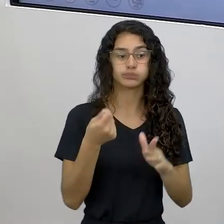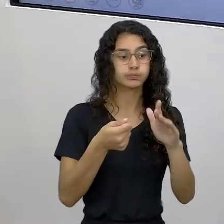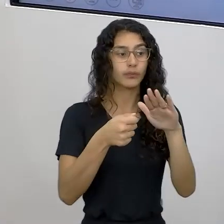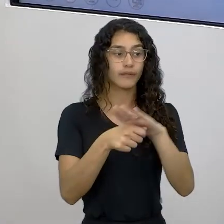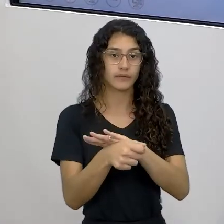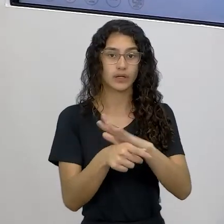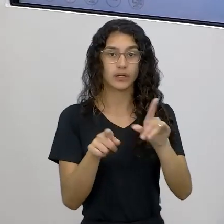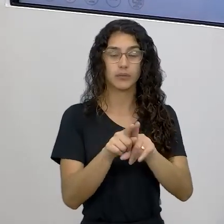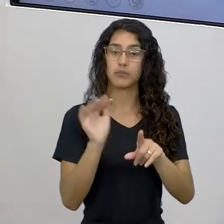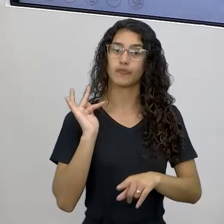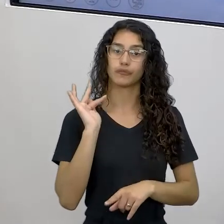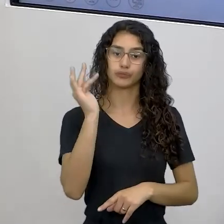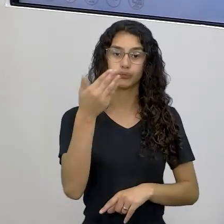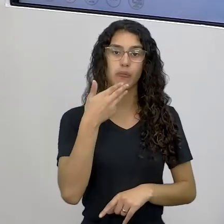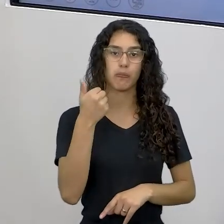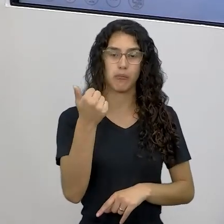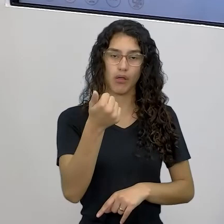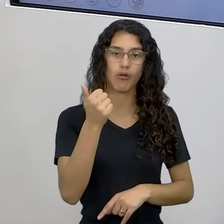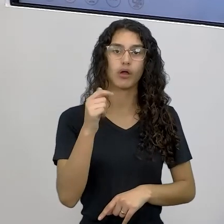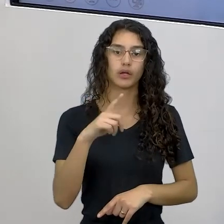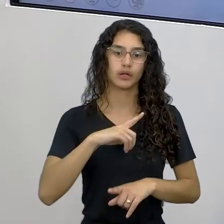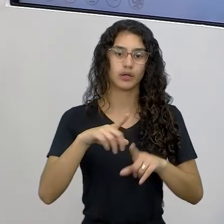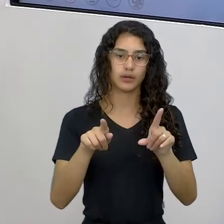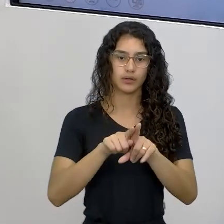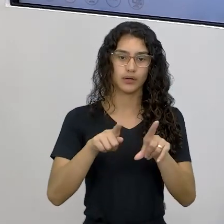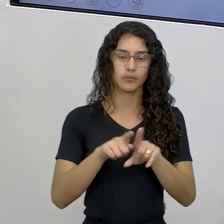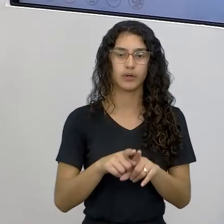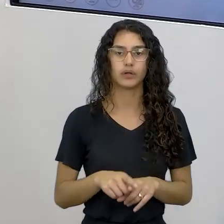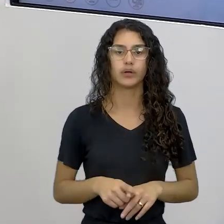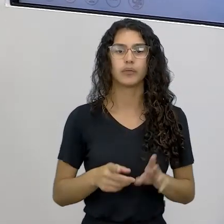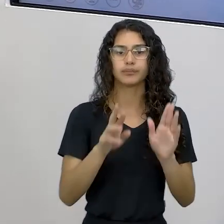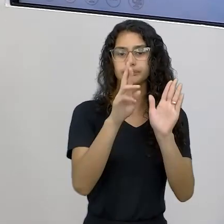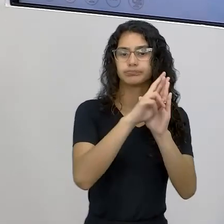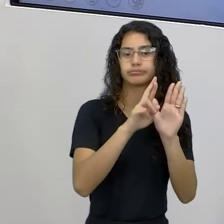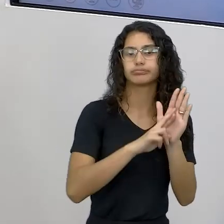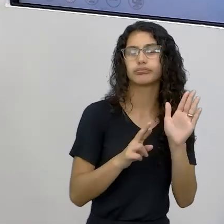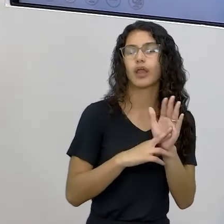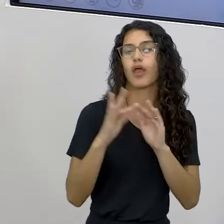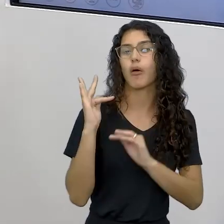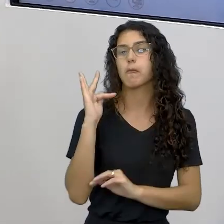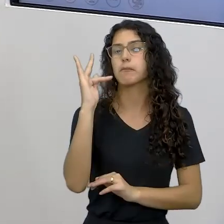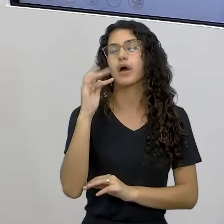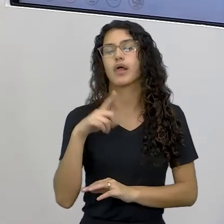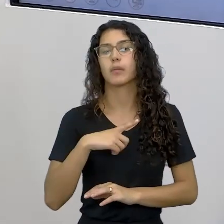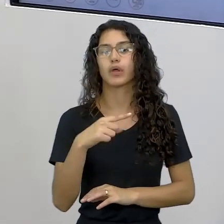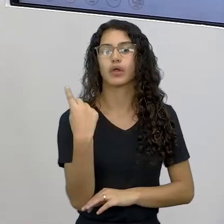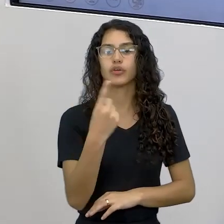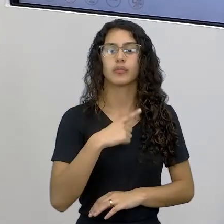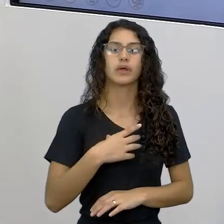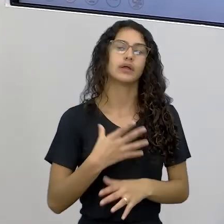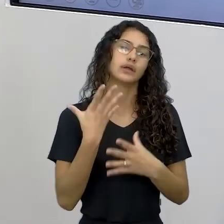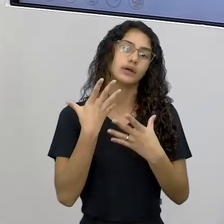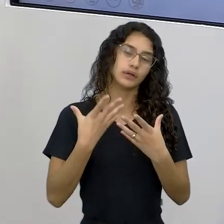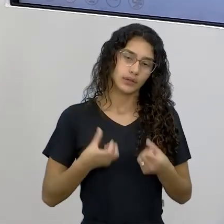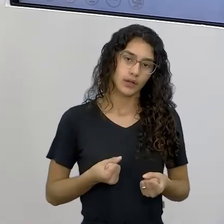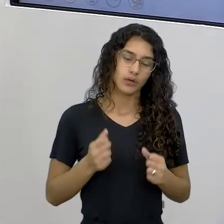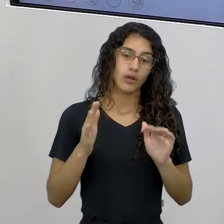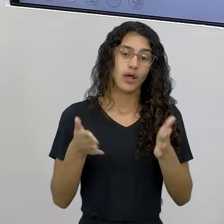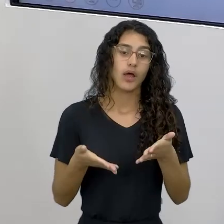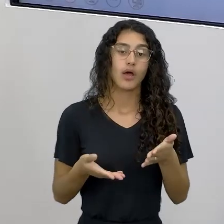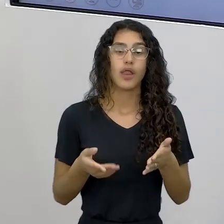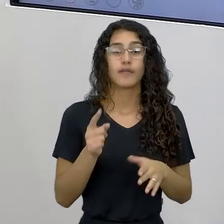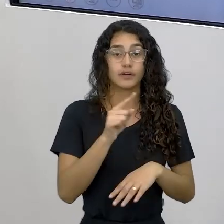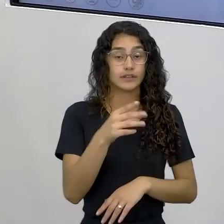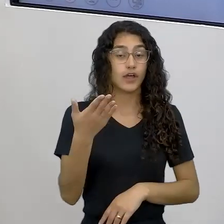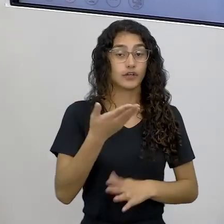para ter um futuro aí, para ter umas regalias aí num futuro, quando a gente estiver mais cansado. Agora eu sei que vocês